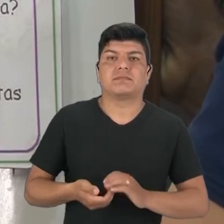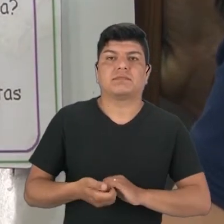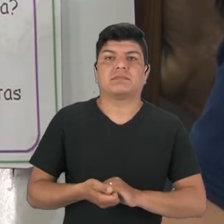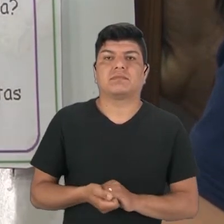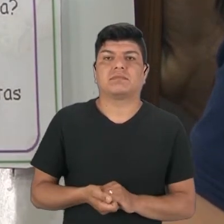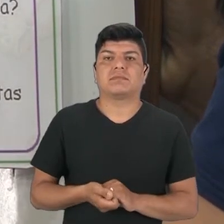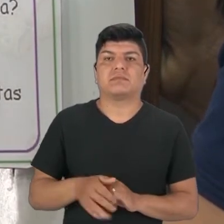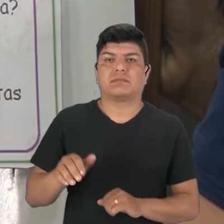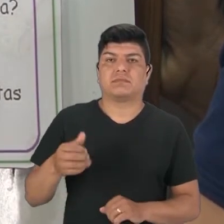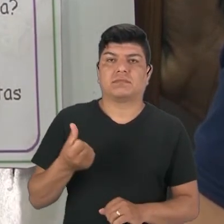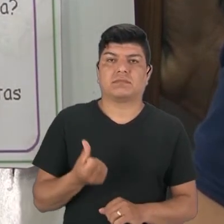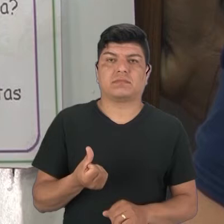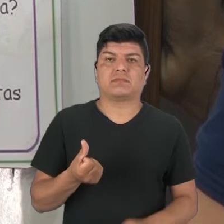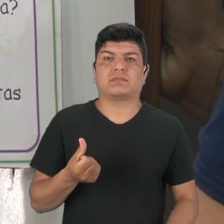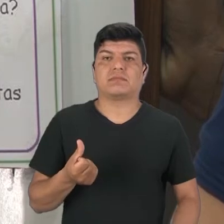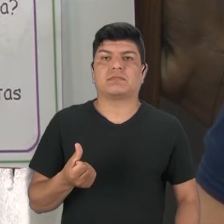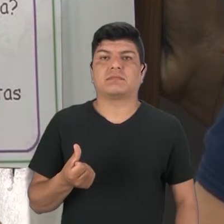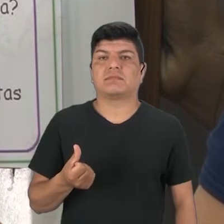6